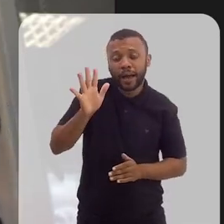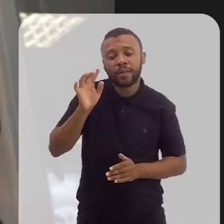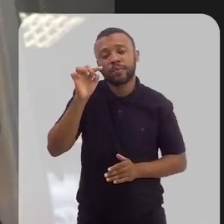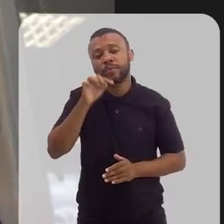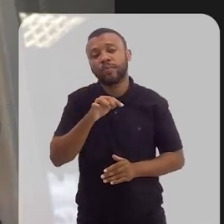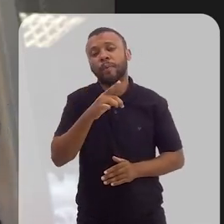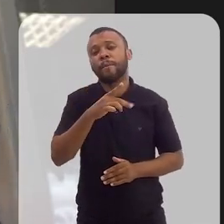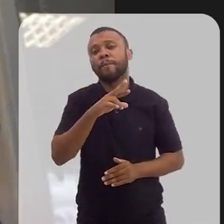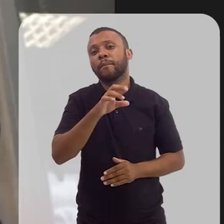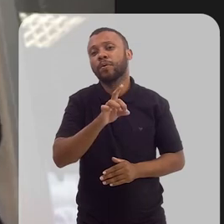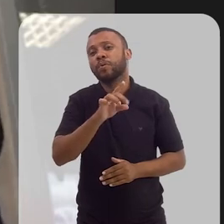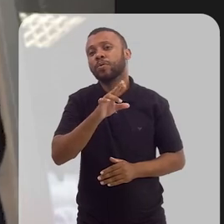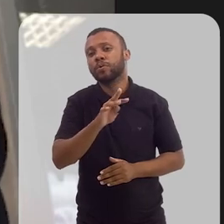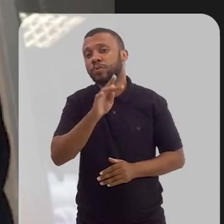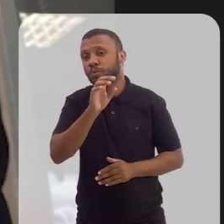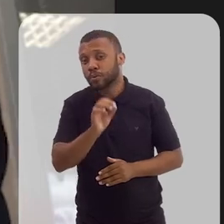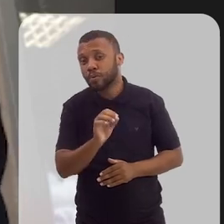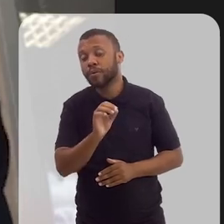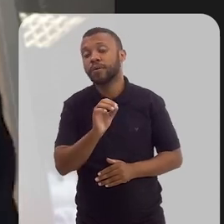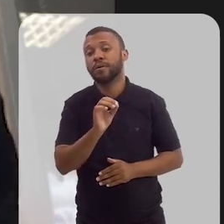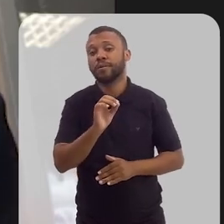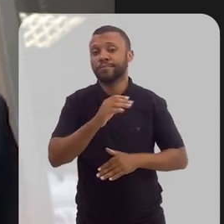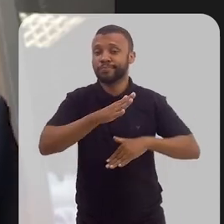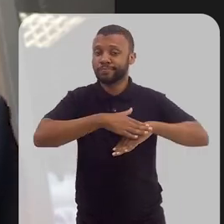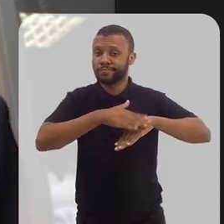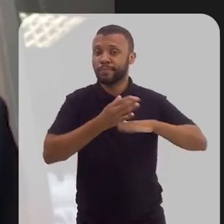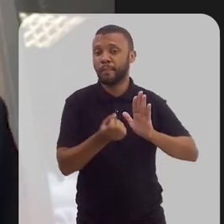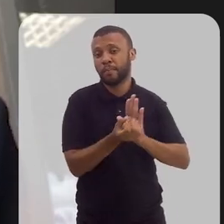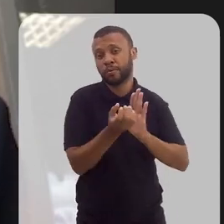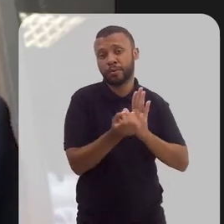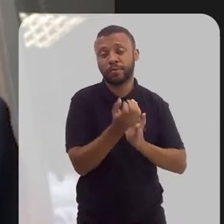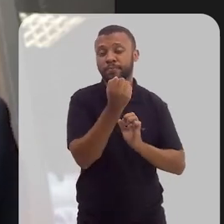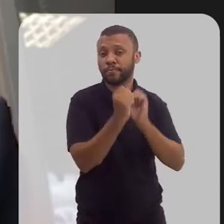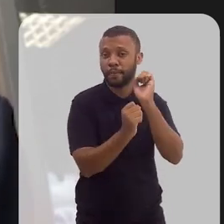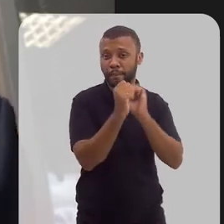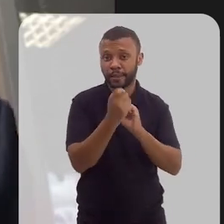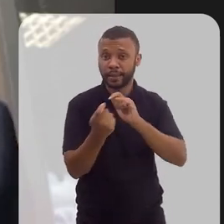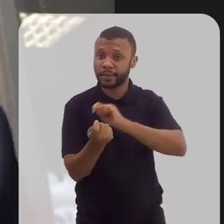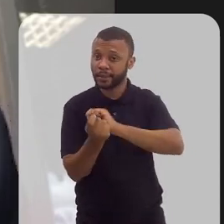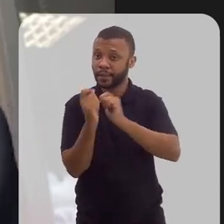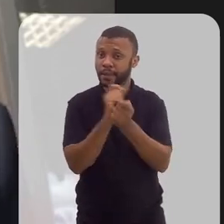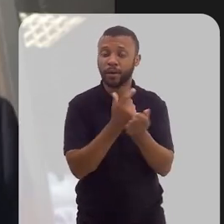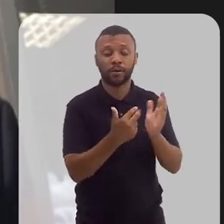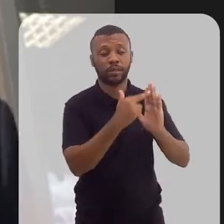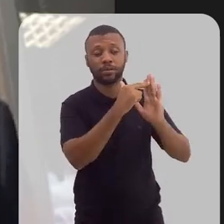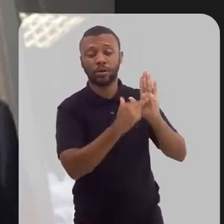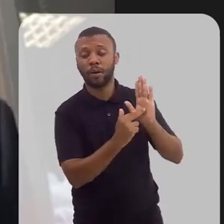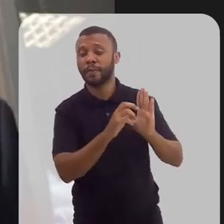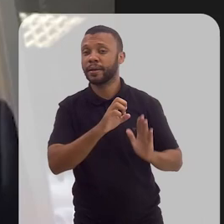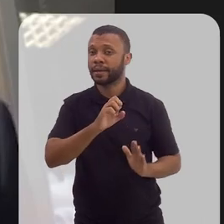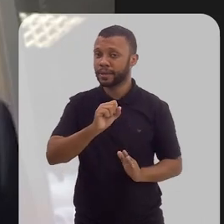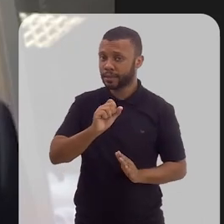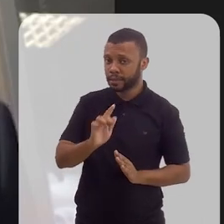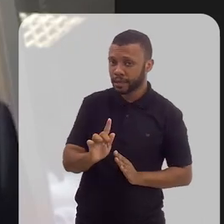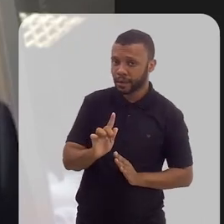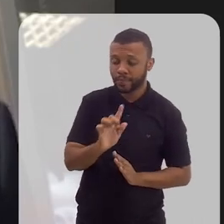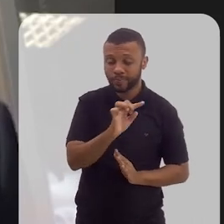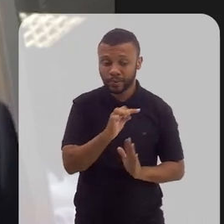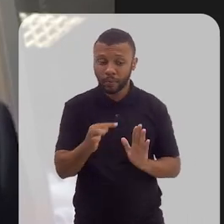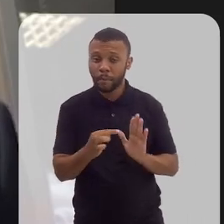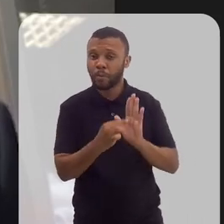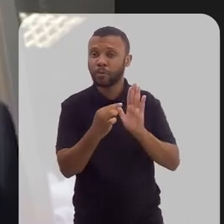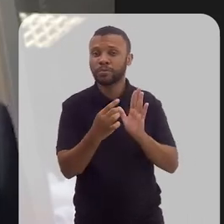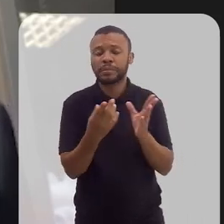um produto feito por uma empresa aderente a critérios e métricas ESG? E esse é um ponto delicado,